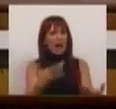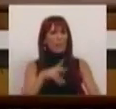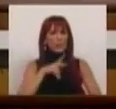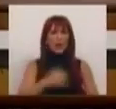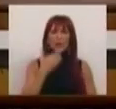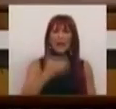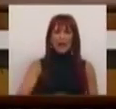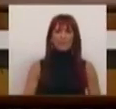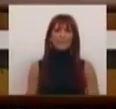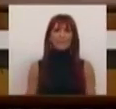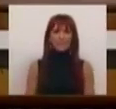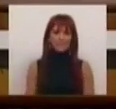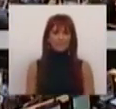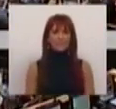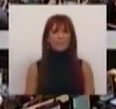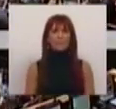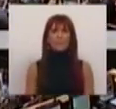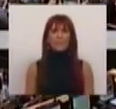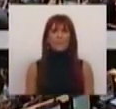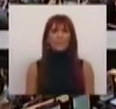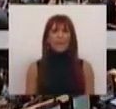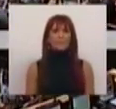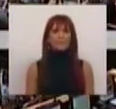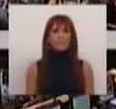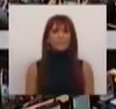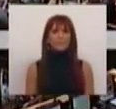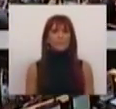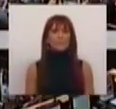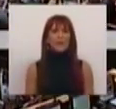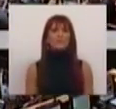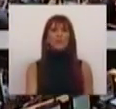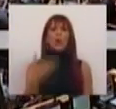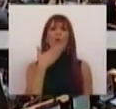Muito obrigado. Muito obrigado, Sr.